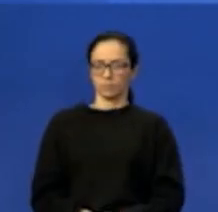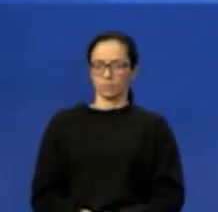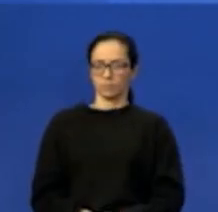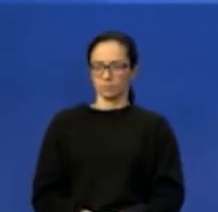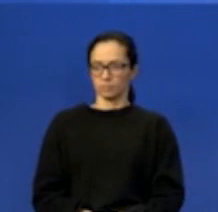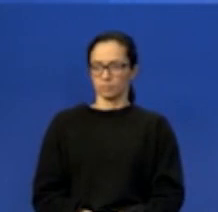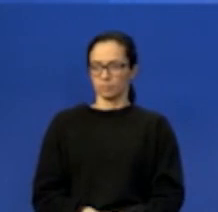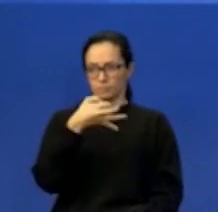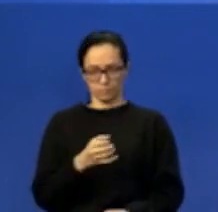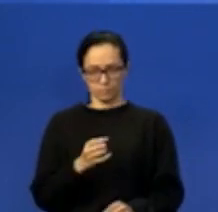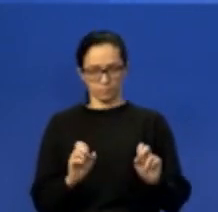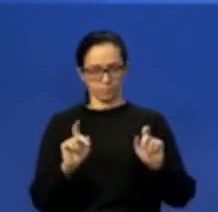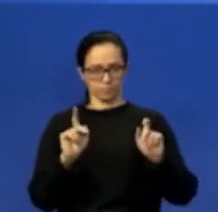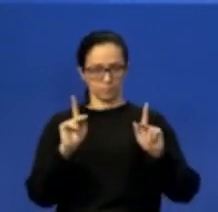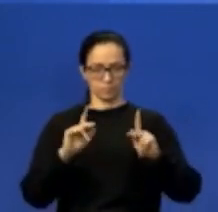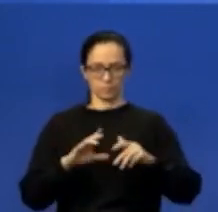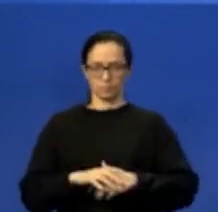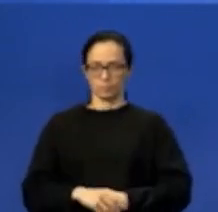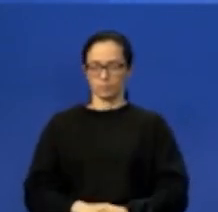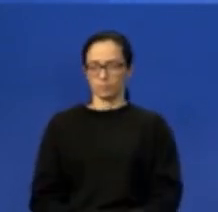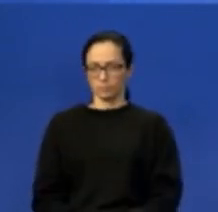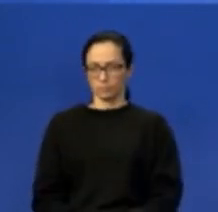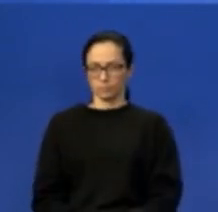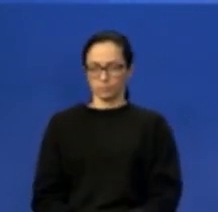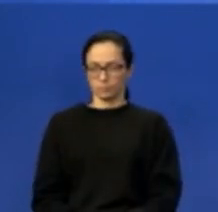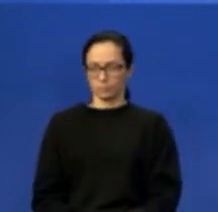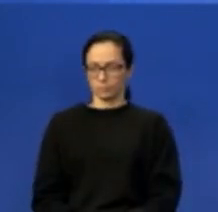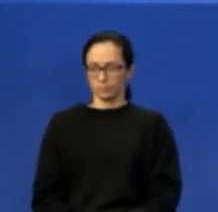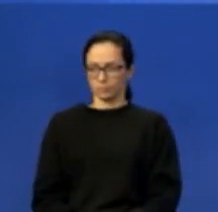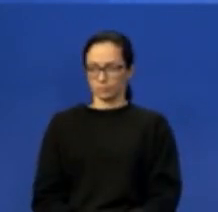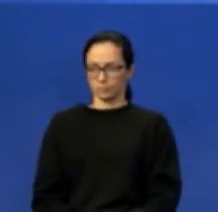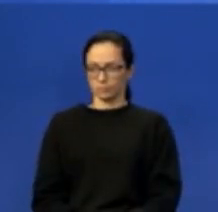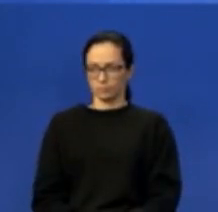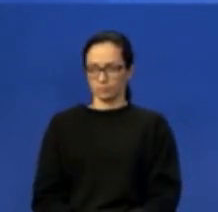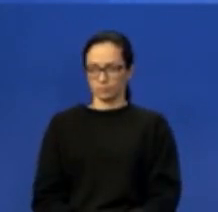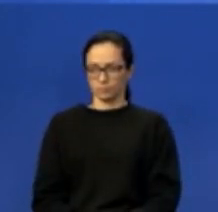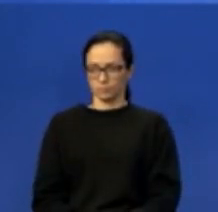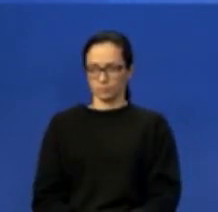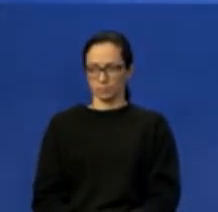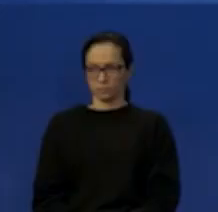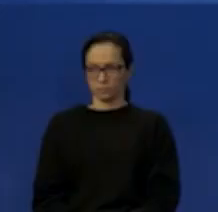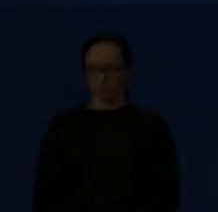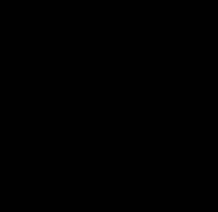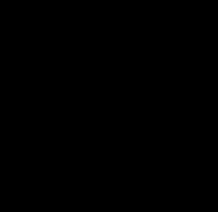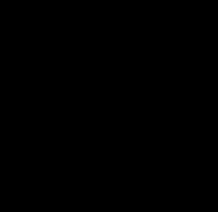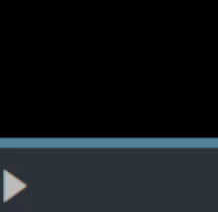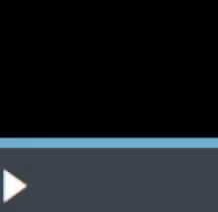vocês vão analisar essas alternativas e, na sequência, eu vou passar a resposta correta para vocês.